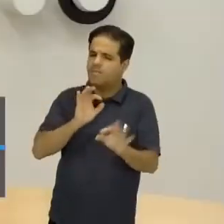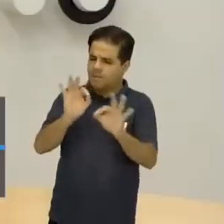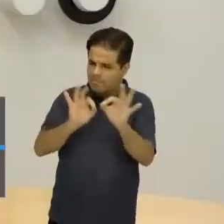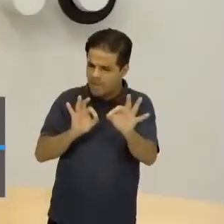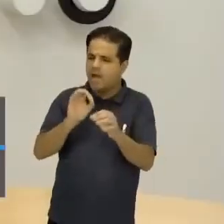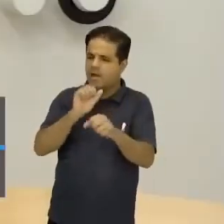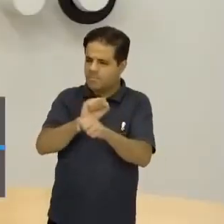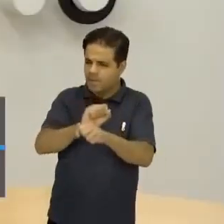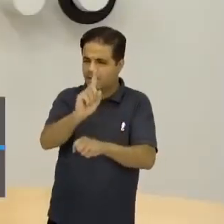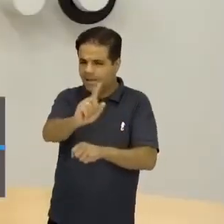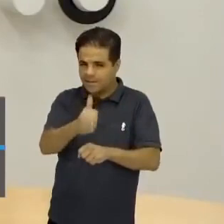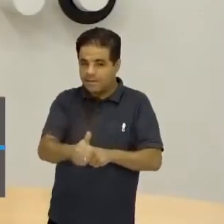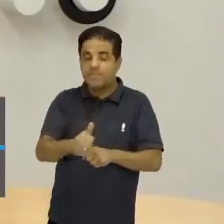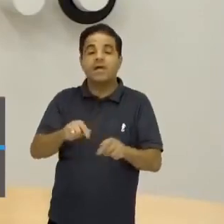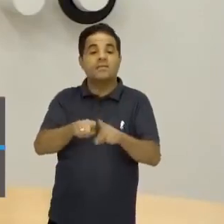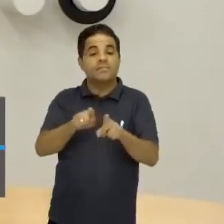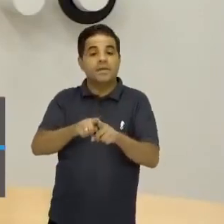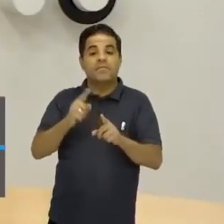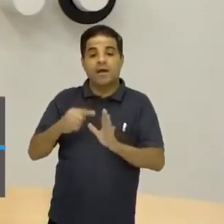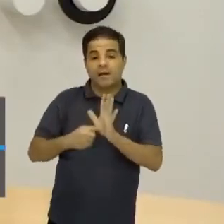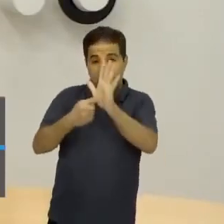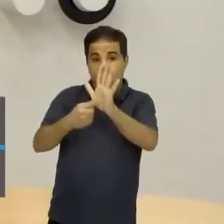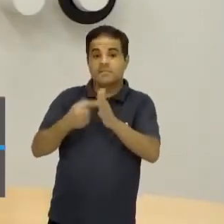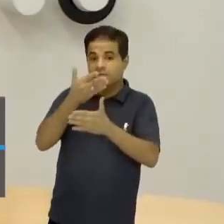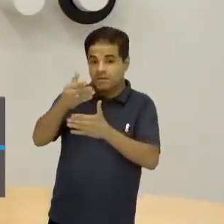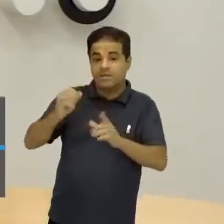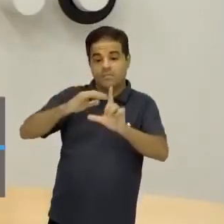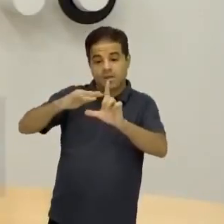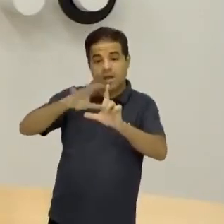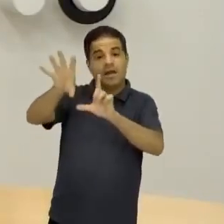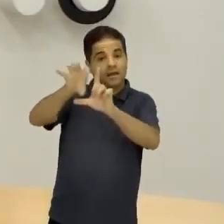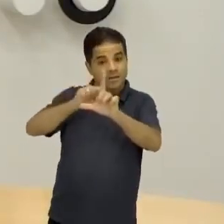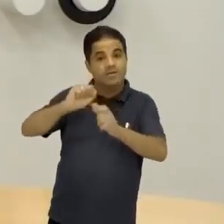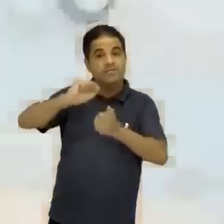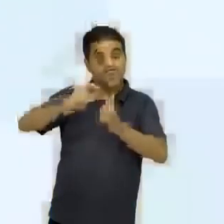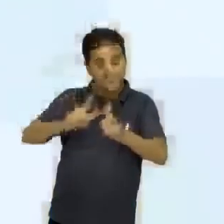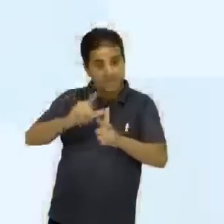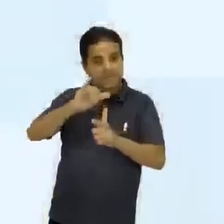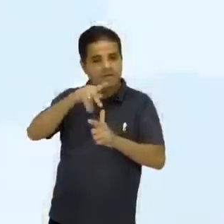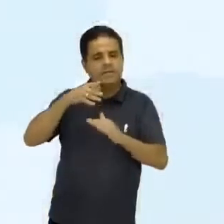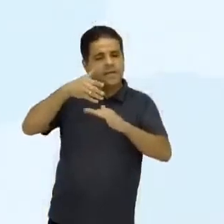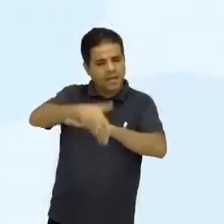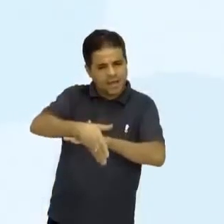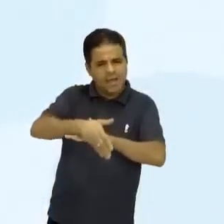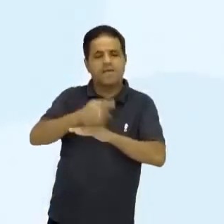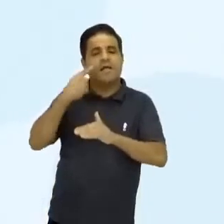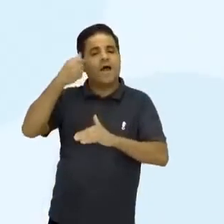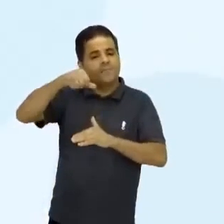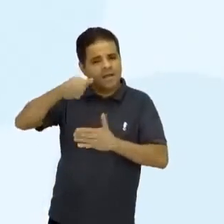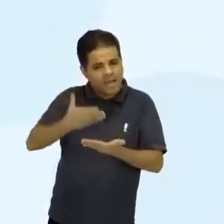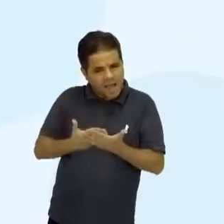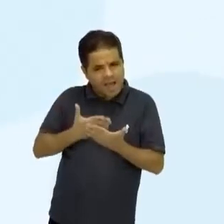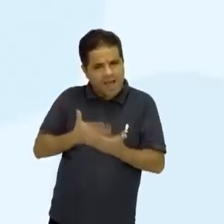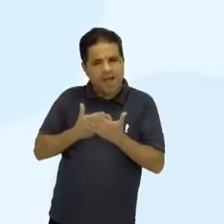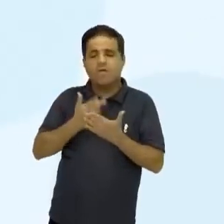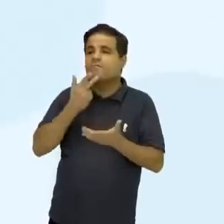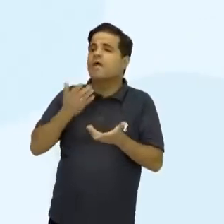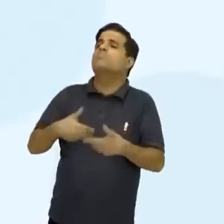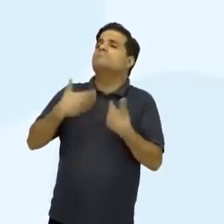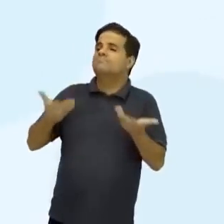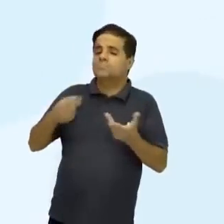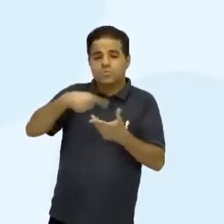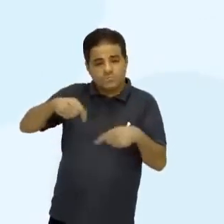Isso mesmo, pessoal. Além disso, vai aparecer para você aí o QR Code e o link. Entre lá, avalie a nossa aula e diga o que